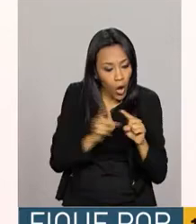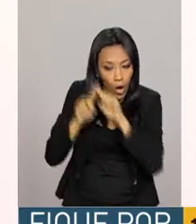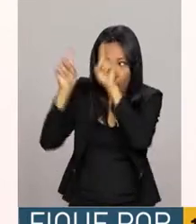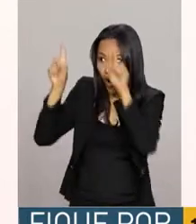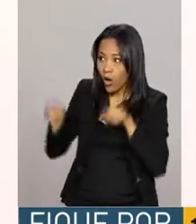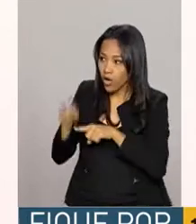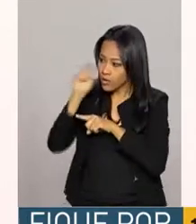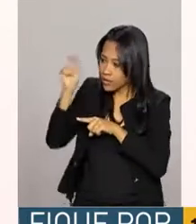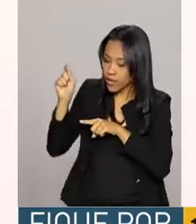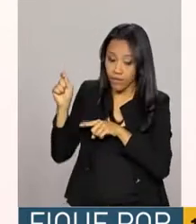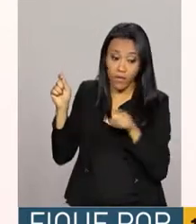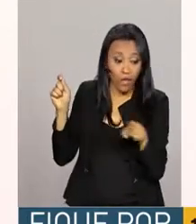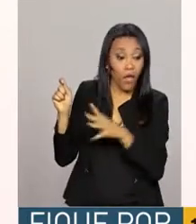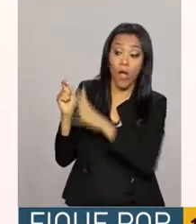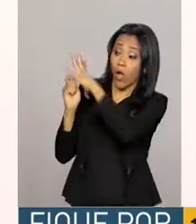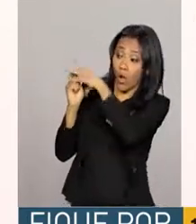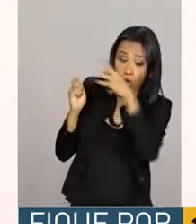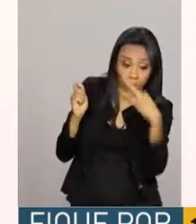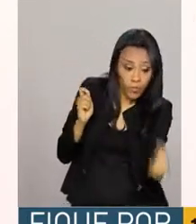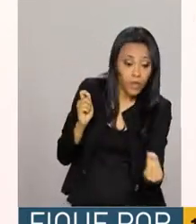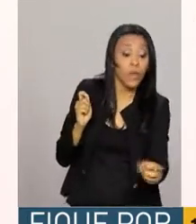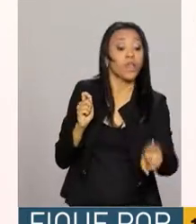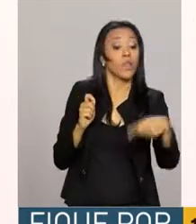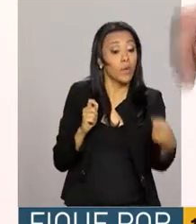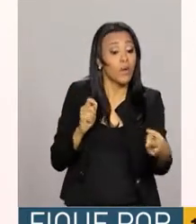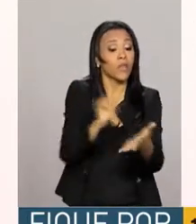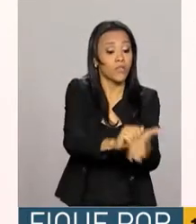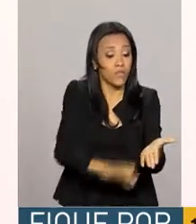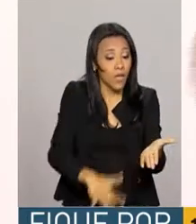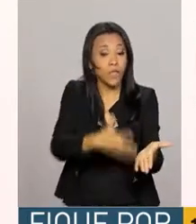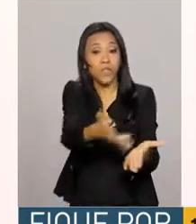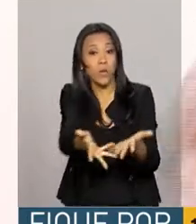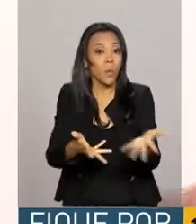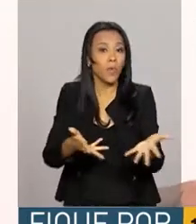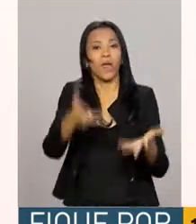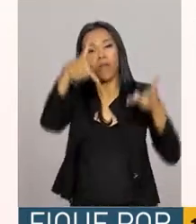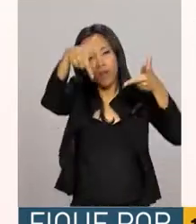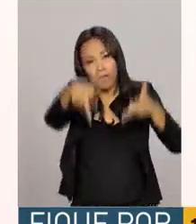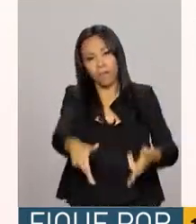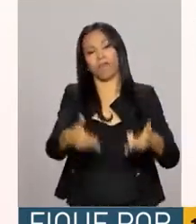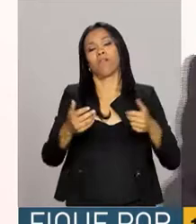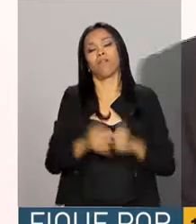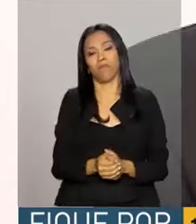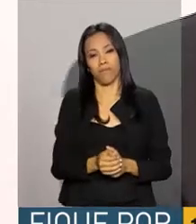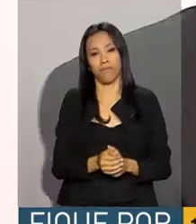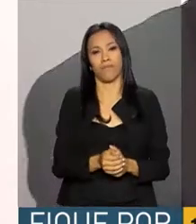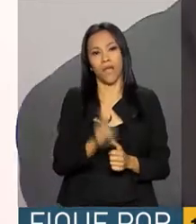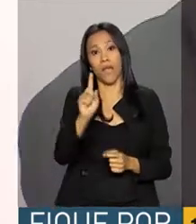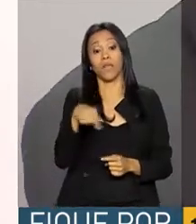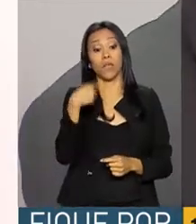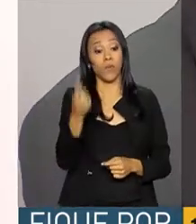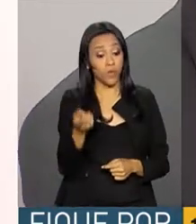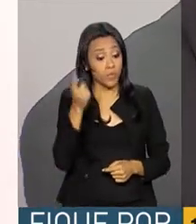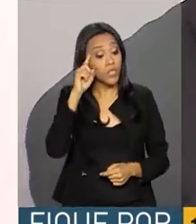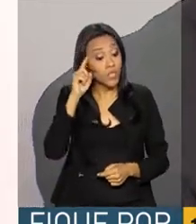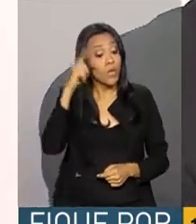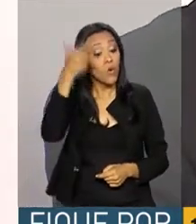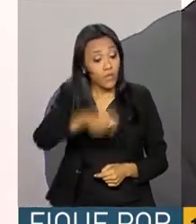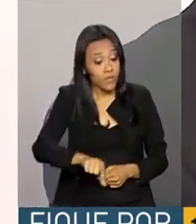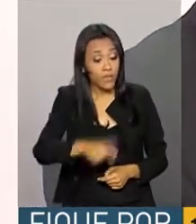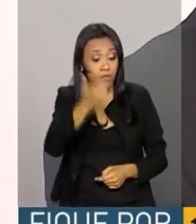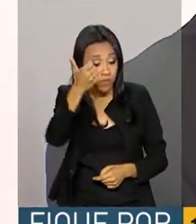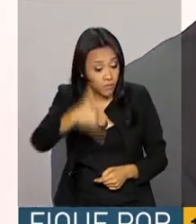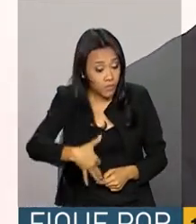notar no caderno depois pede um exercício em que o sujeito repita aquilo que foi escrito na lousa não é no dia seguinte repete novo